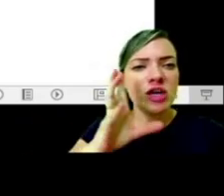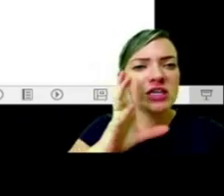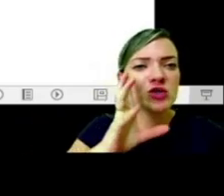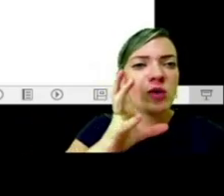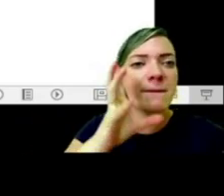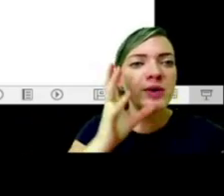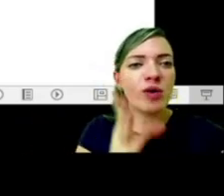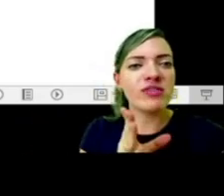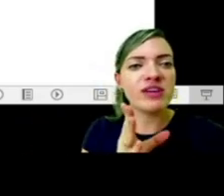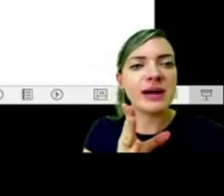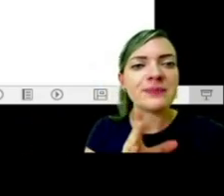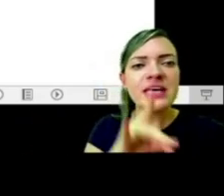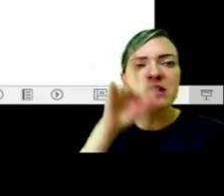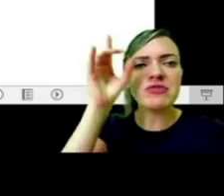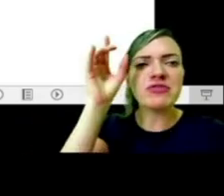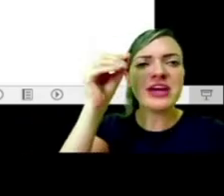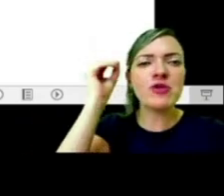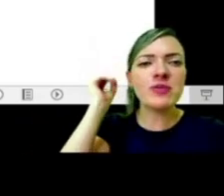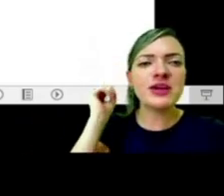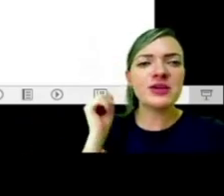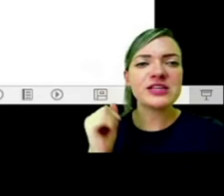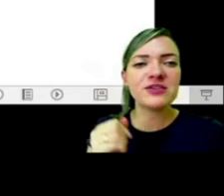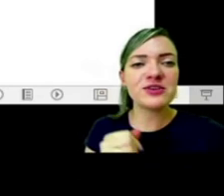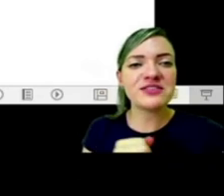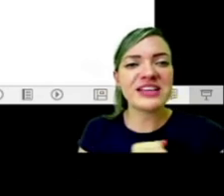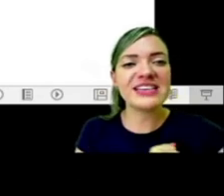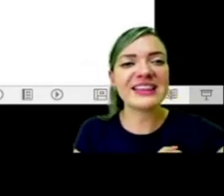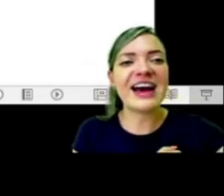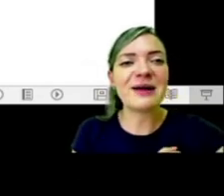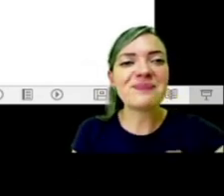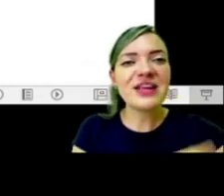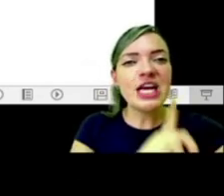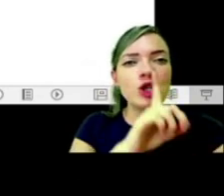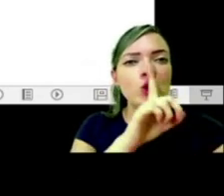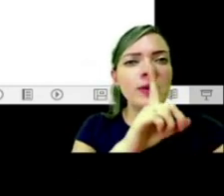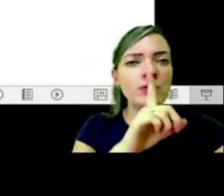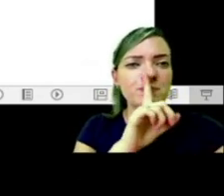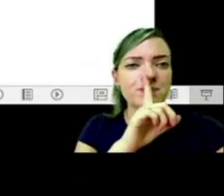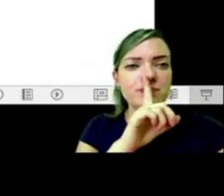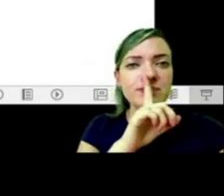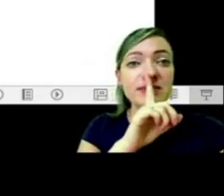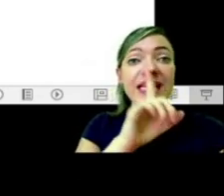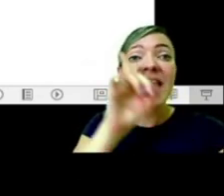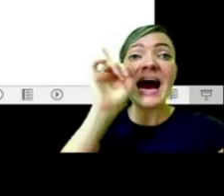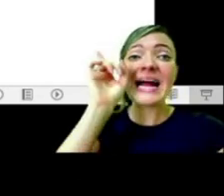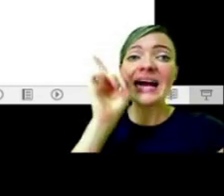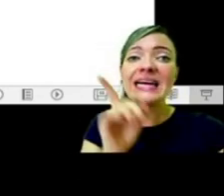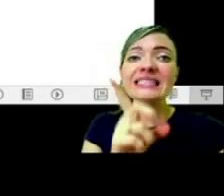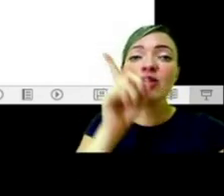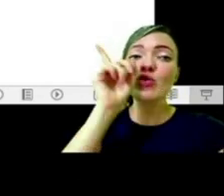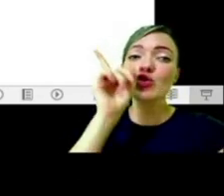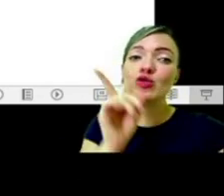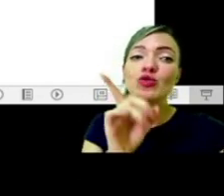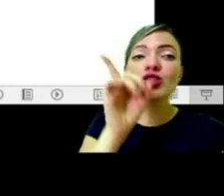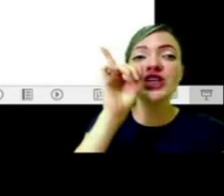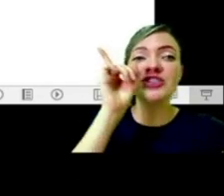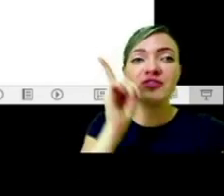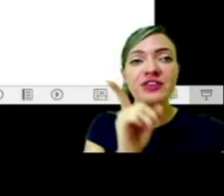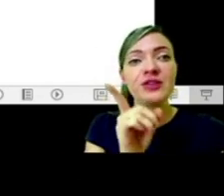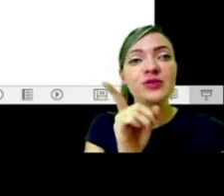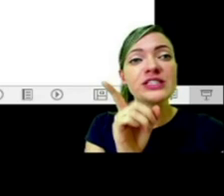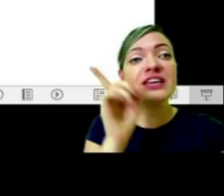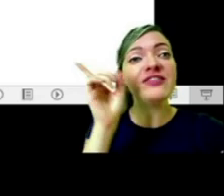gabarite toda a sua prova. Então, vem comigo que eu sei que você vai acertar. Número 1. A cada conjunto